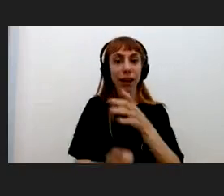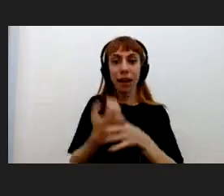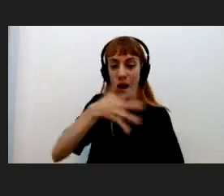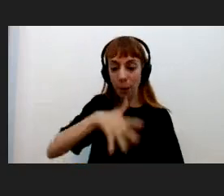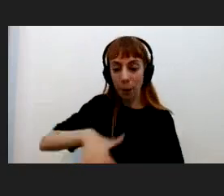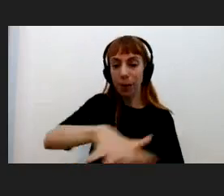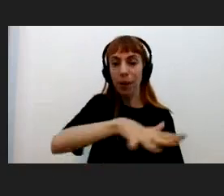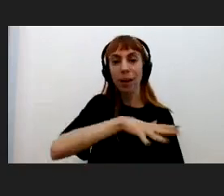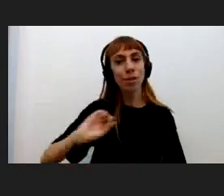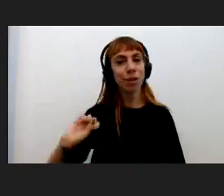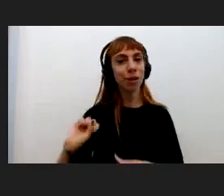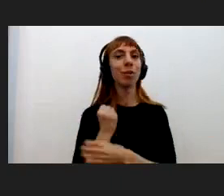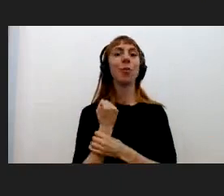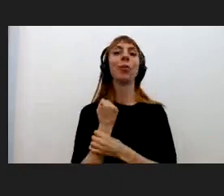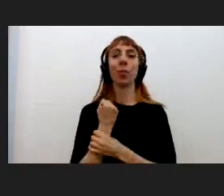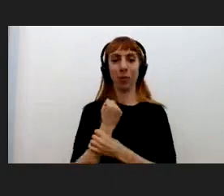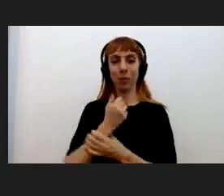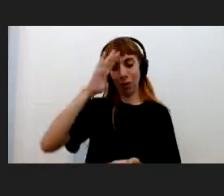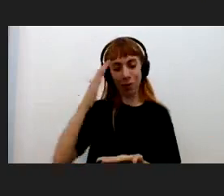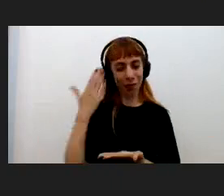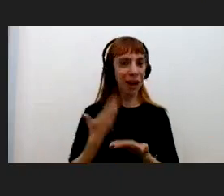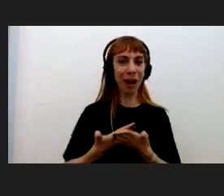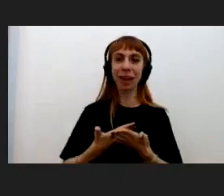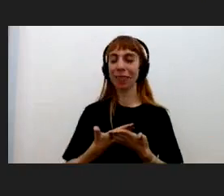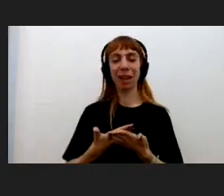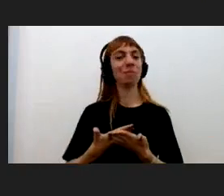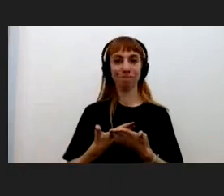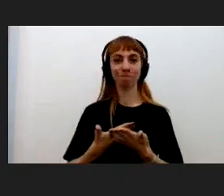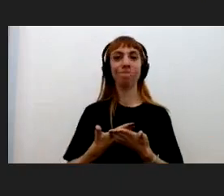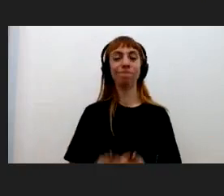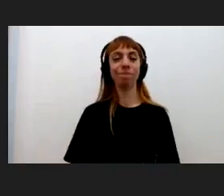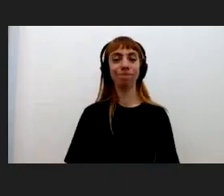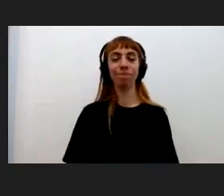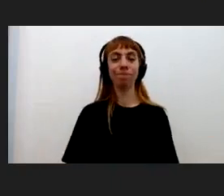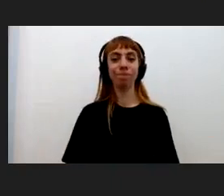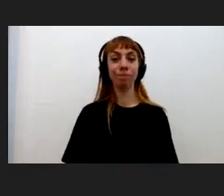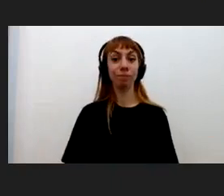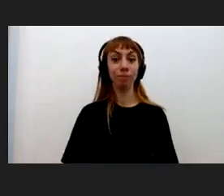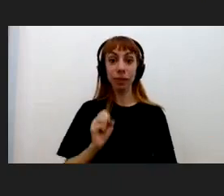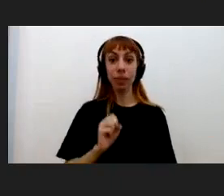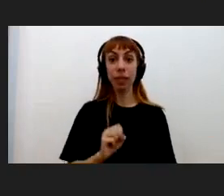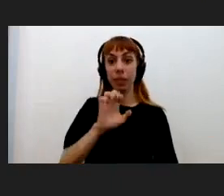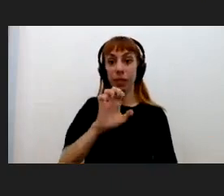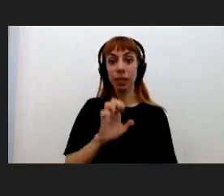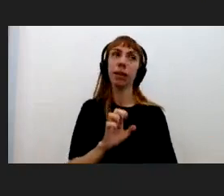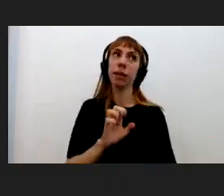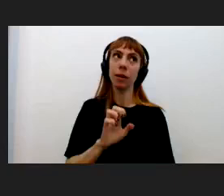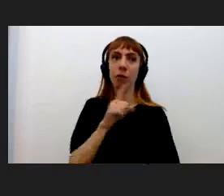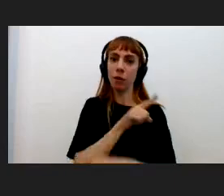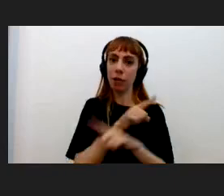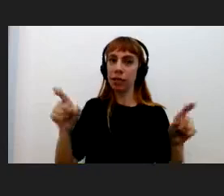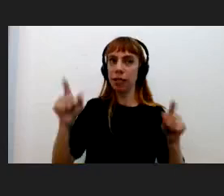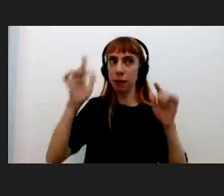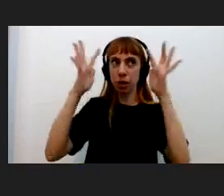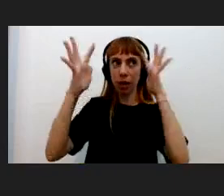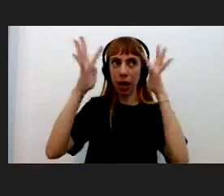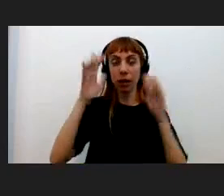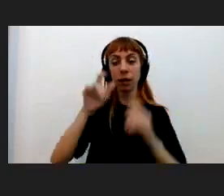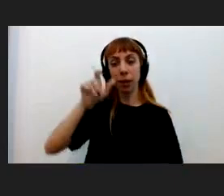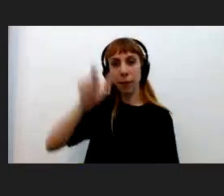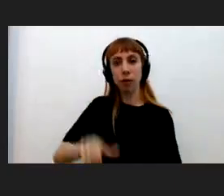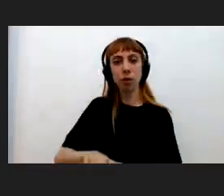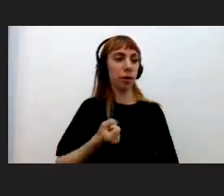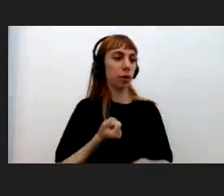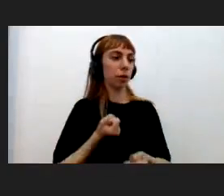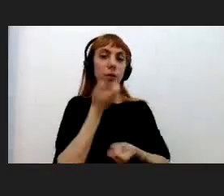sustentação do processo, né? Pensar que se expor para um profissional que eu não tenho vínculo já é aversivo, me expor para um profissional